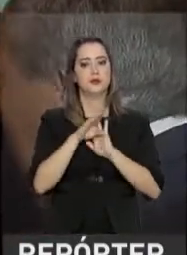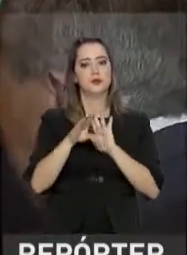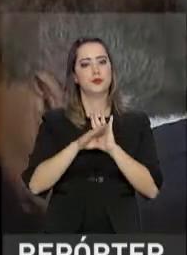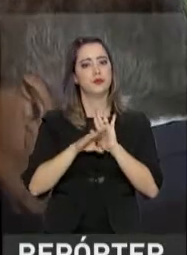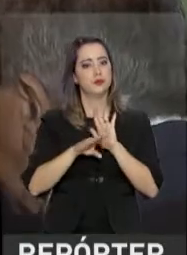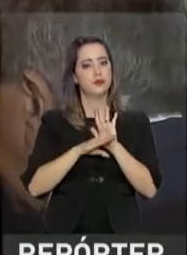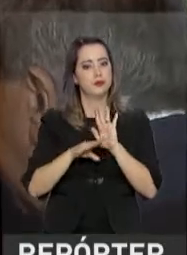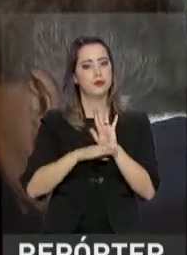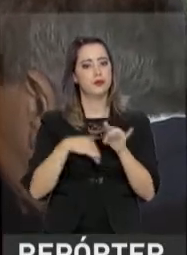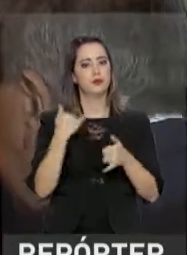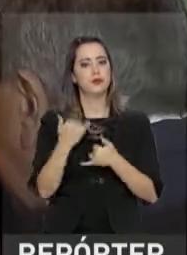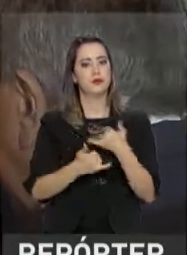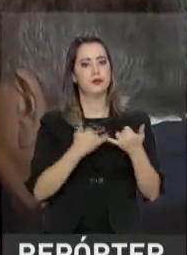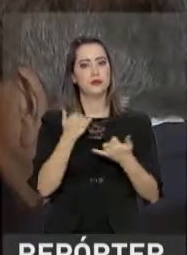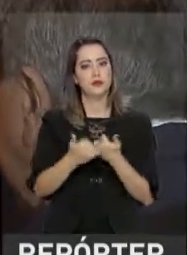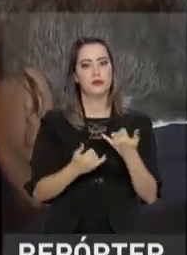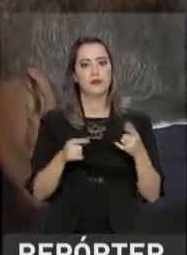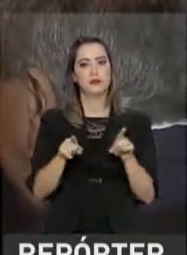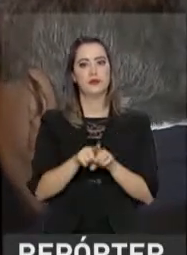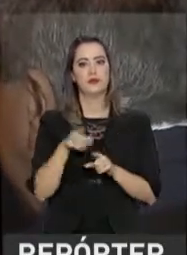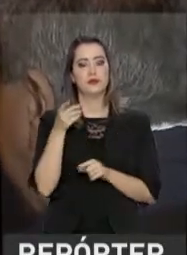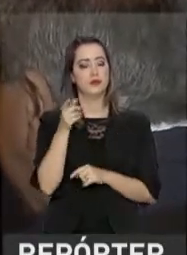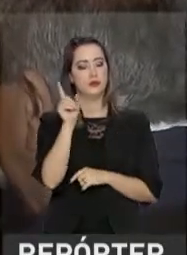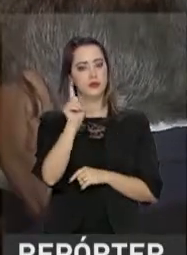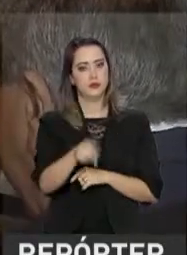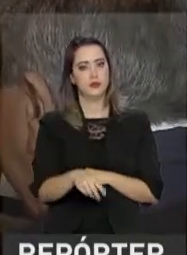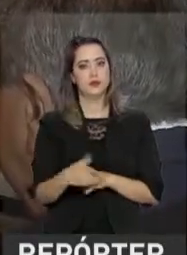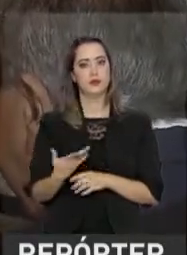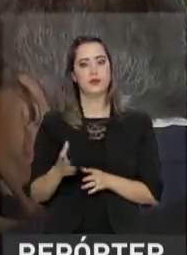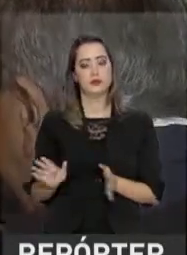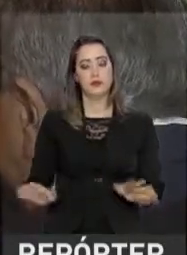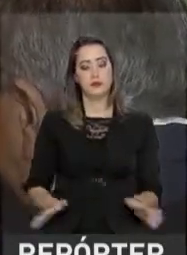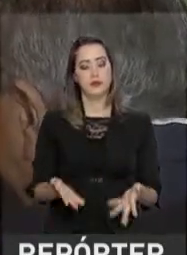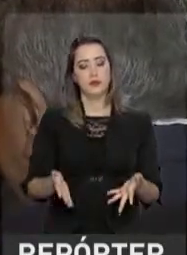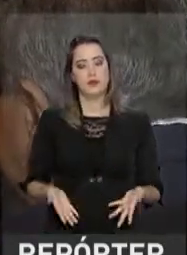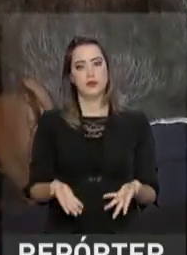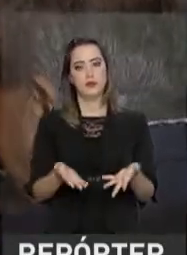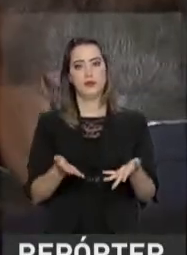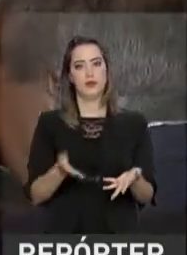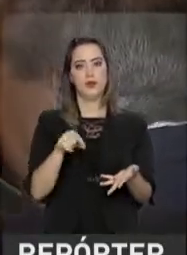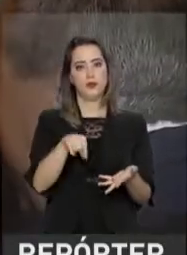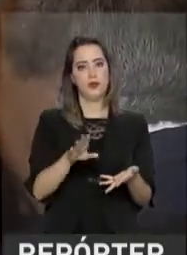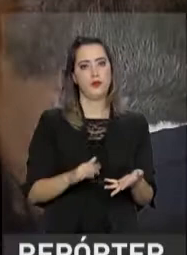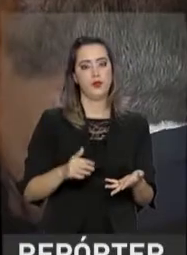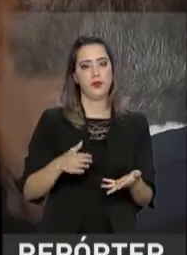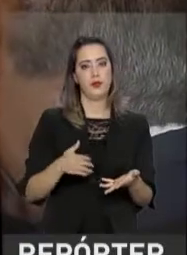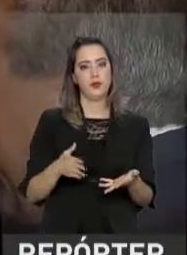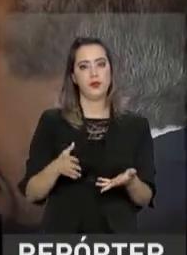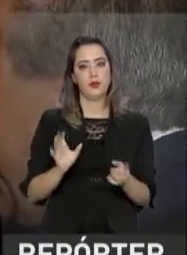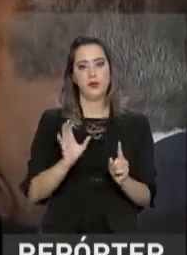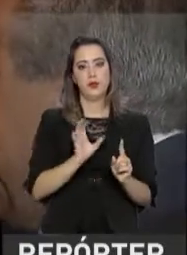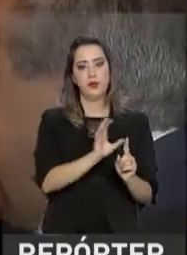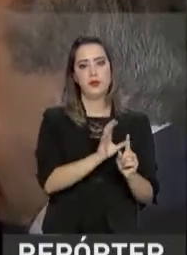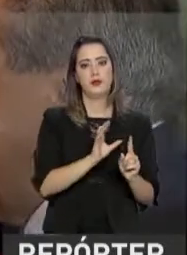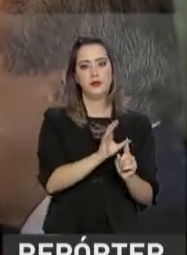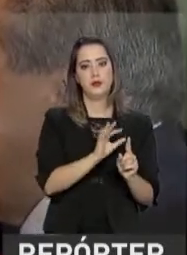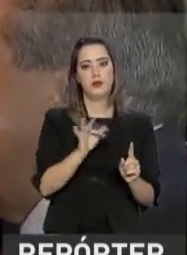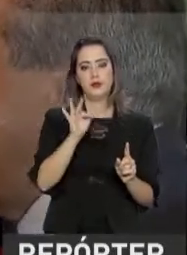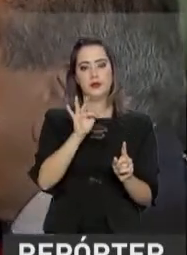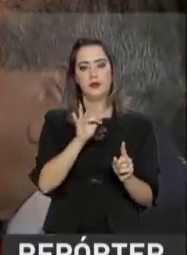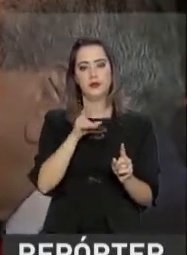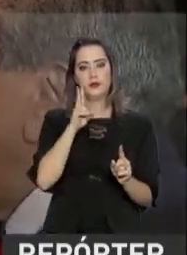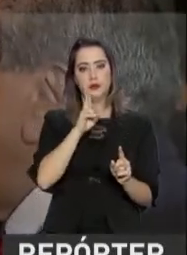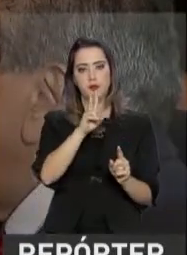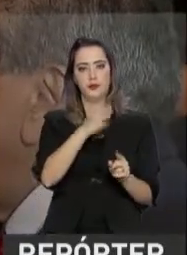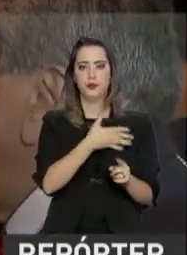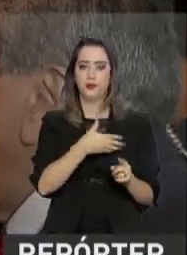inclusive suas crianças a terem uma visão mais criativa o papel da indústria da defesa da própria defesa nacional